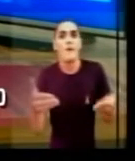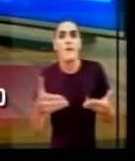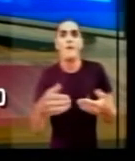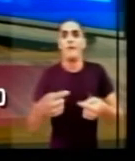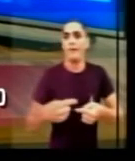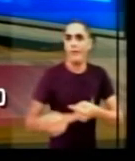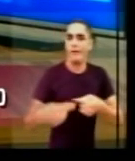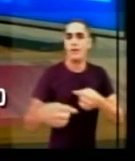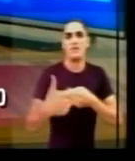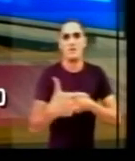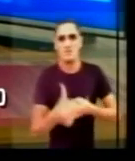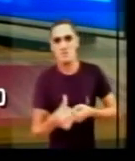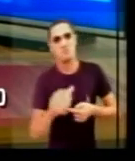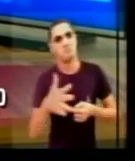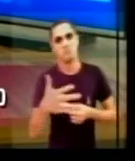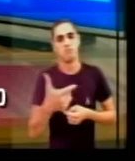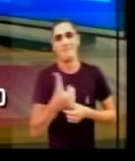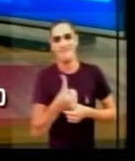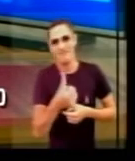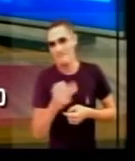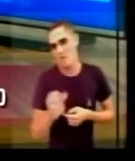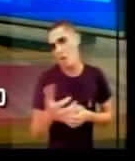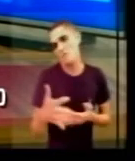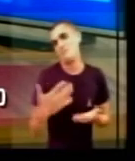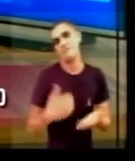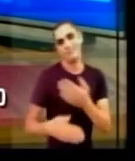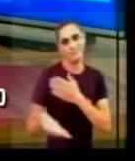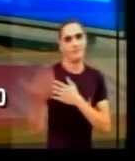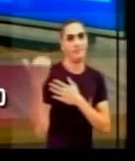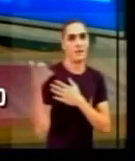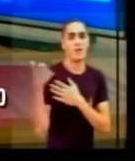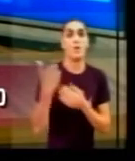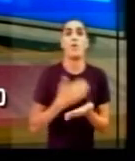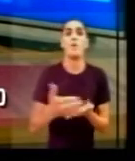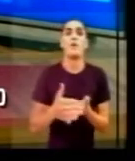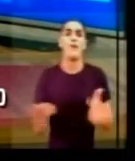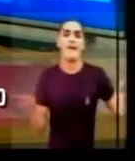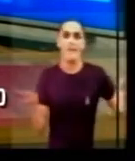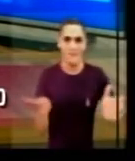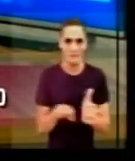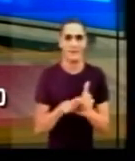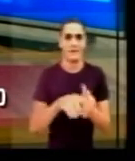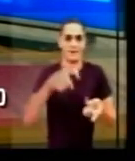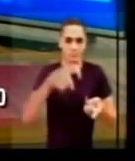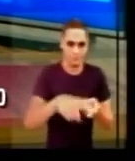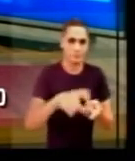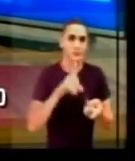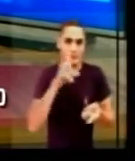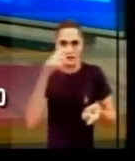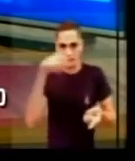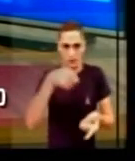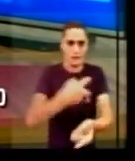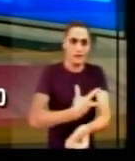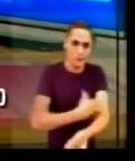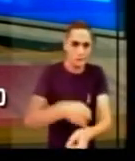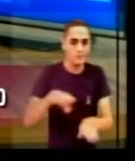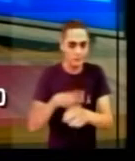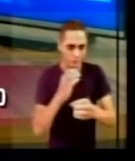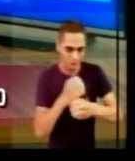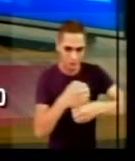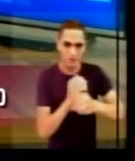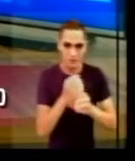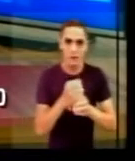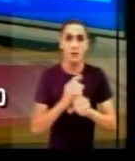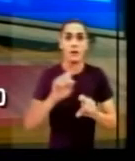27 e 28, o que aconteceu? Chegaram esses testes e nós pudemos testar mais pessoas, tá certo? E